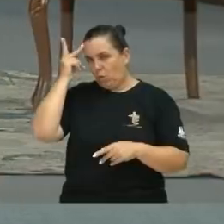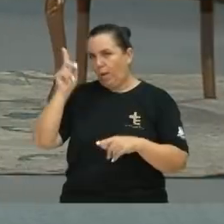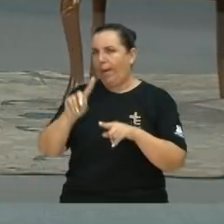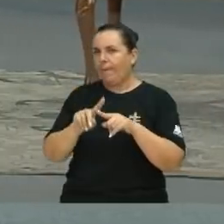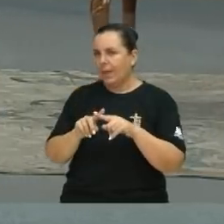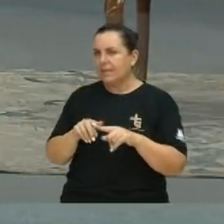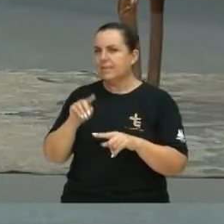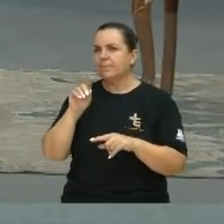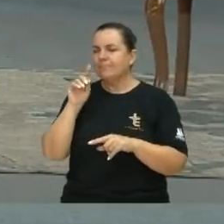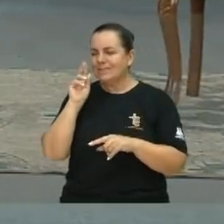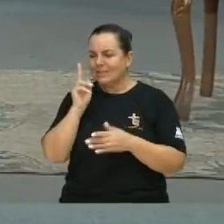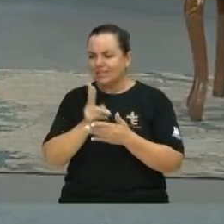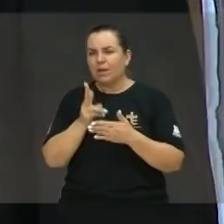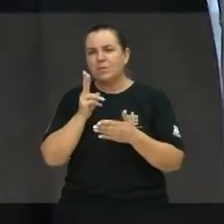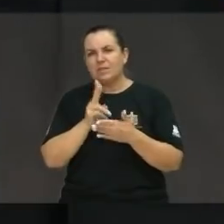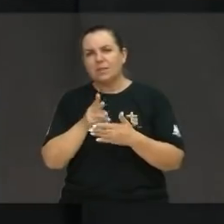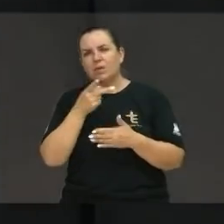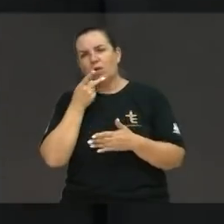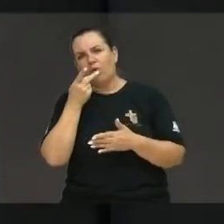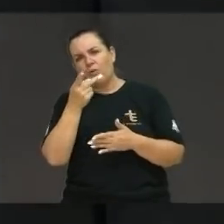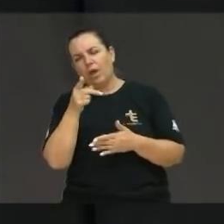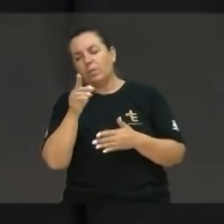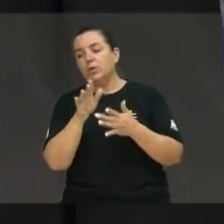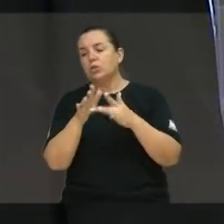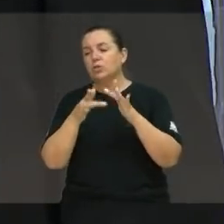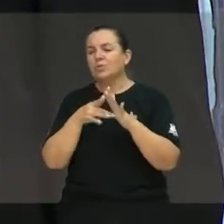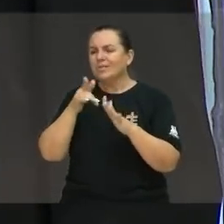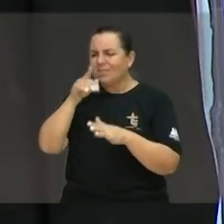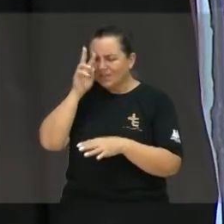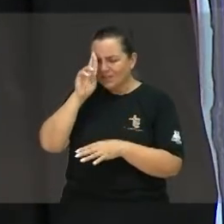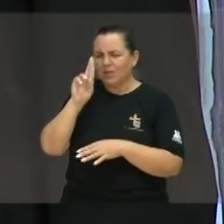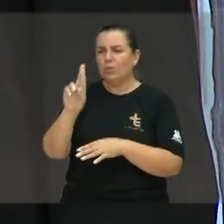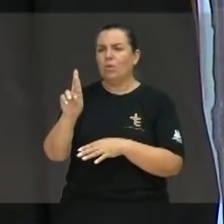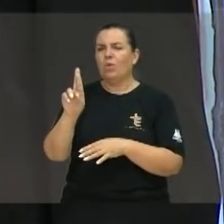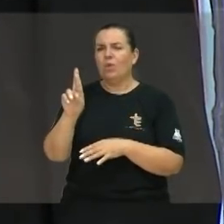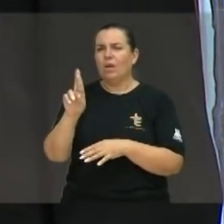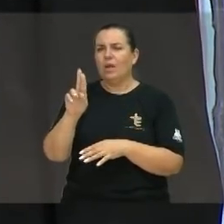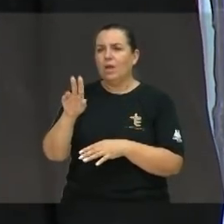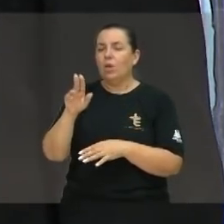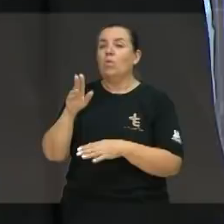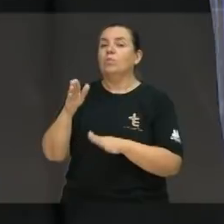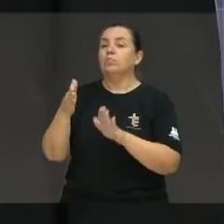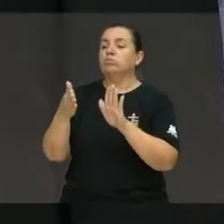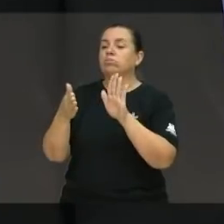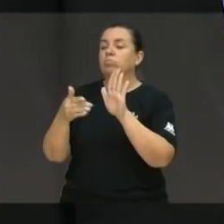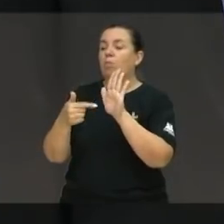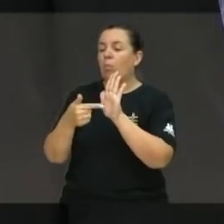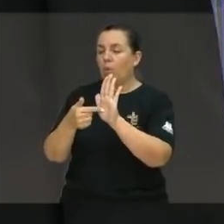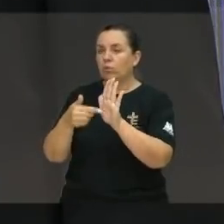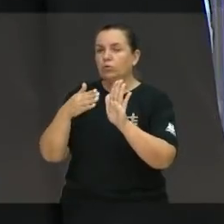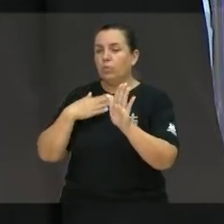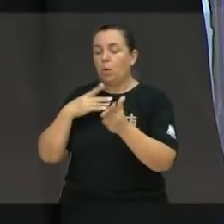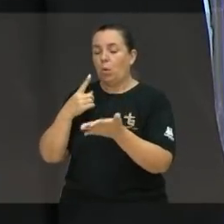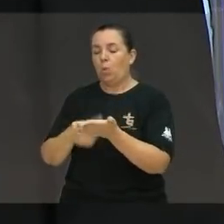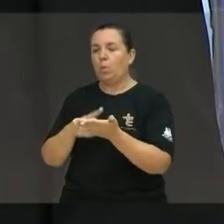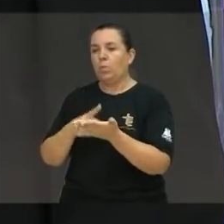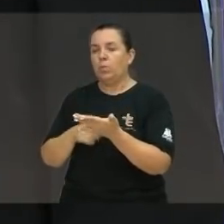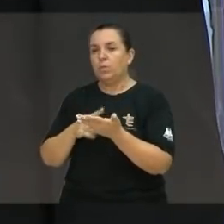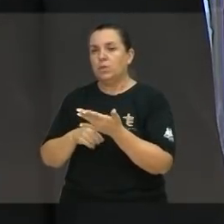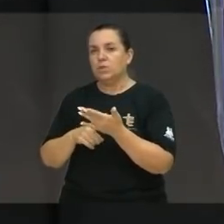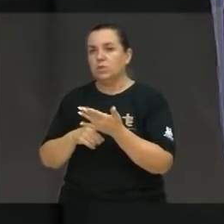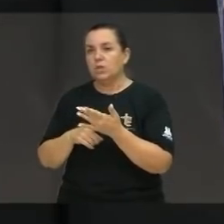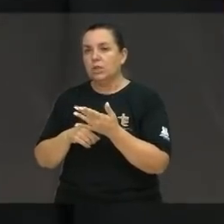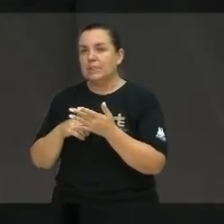cada vez que eu chamo de senhor eu pronuncio o mesmo compromisso de vestir-me